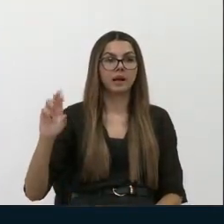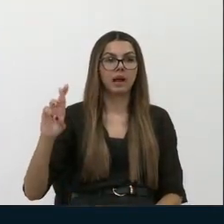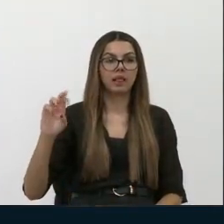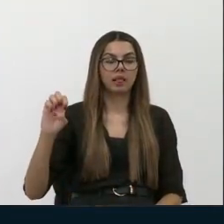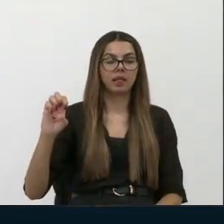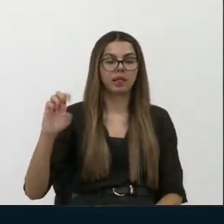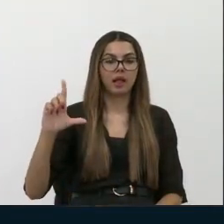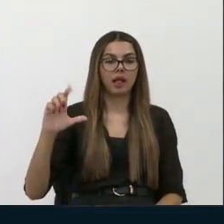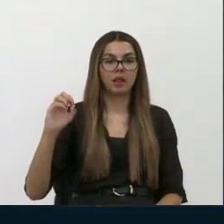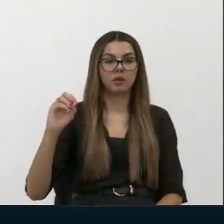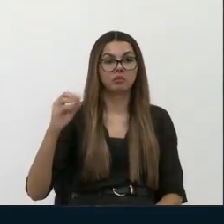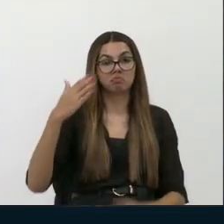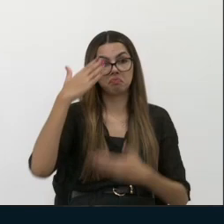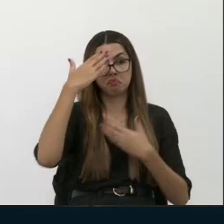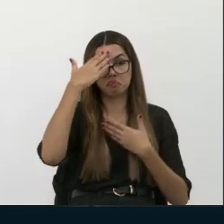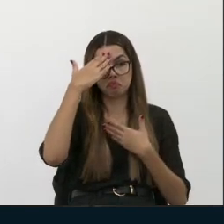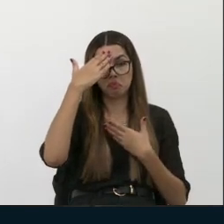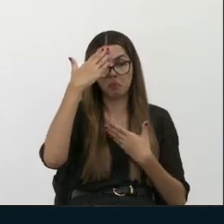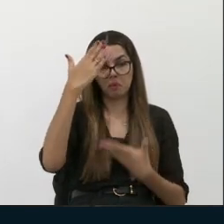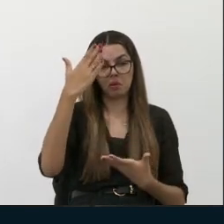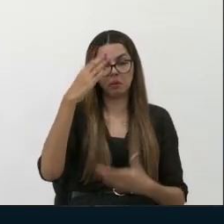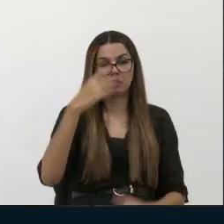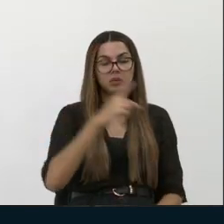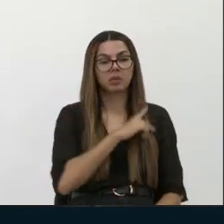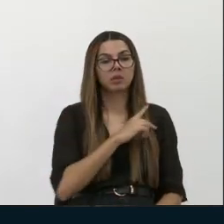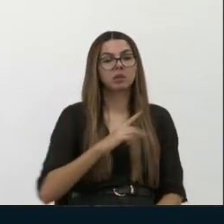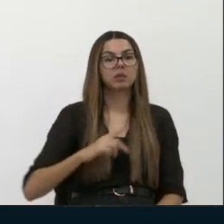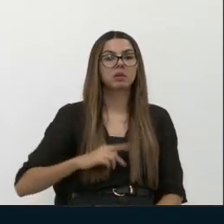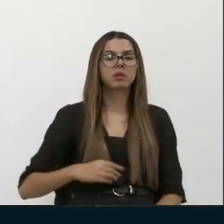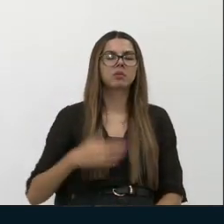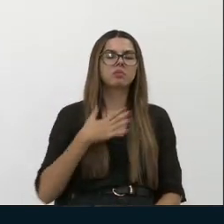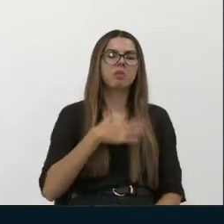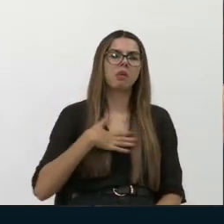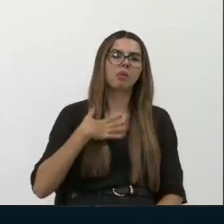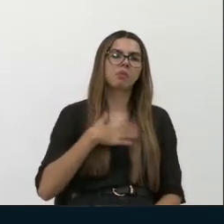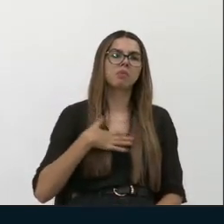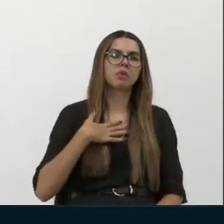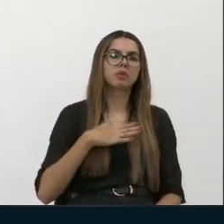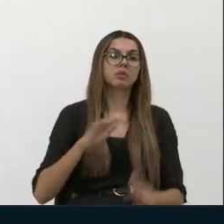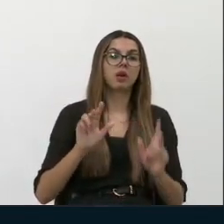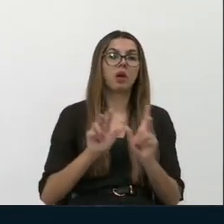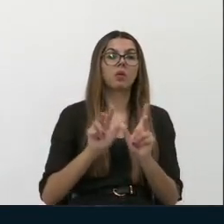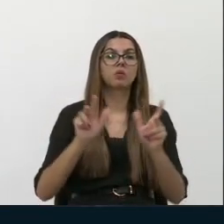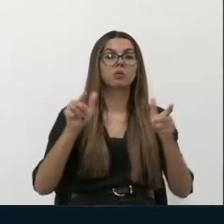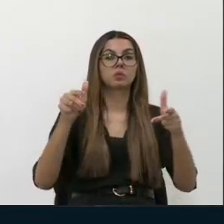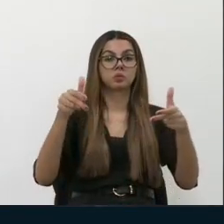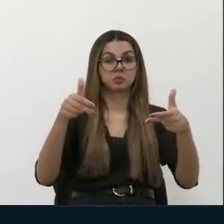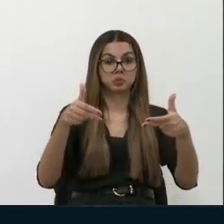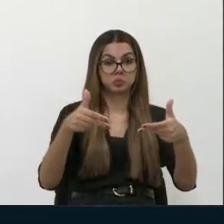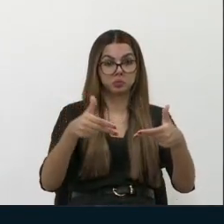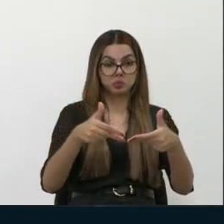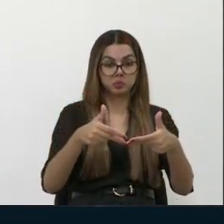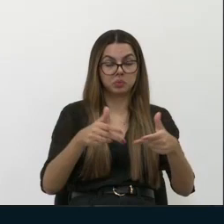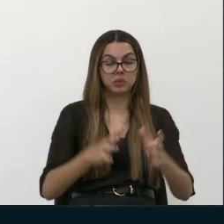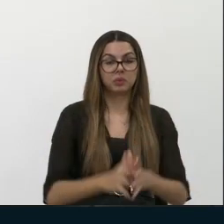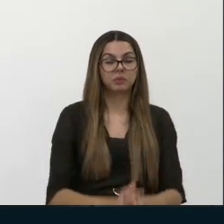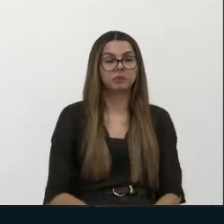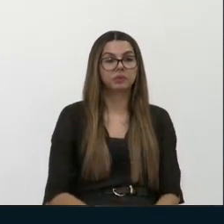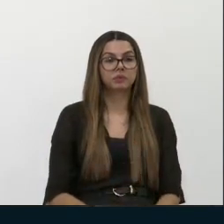tarde, presidente. É um prazer estar aqui mais uma vez nessa sessão de Câmara. Temos aí mais